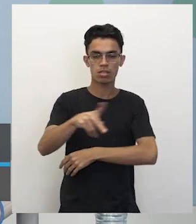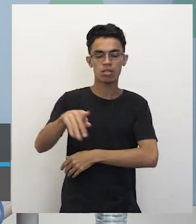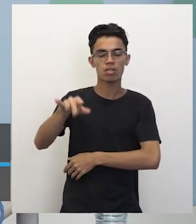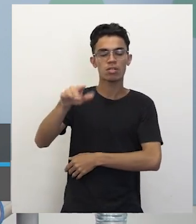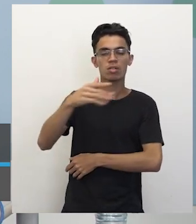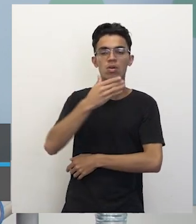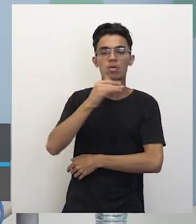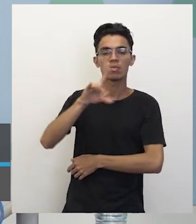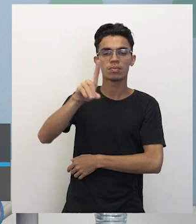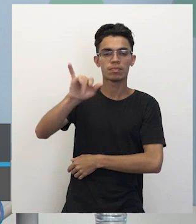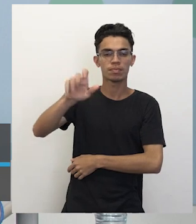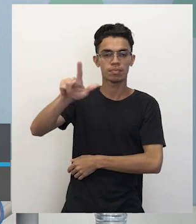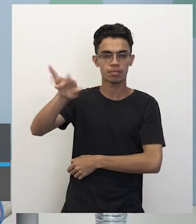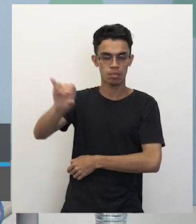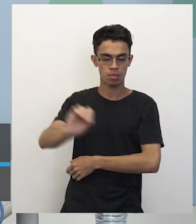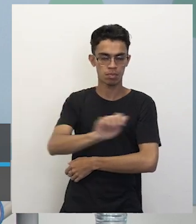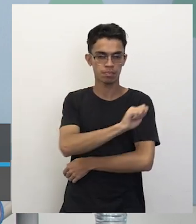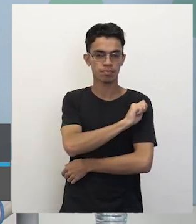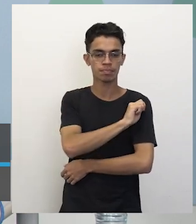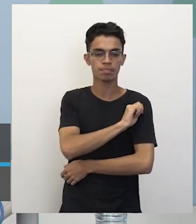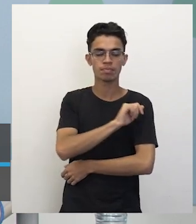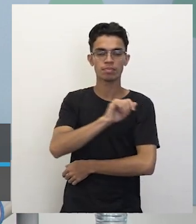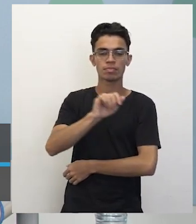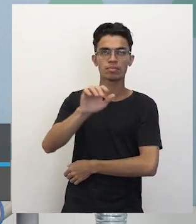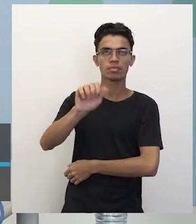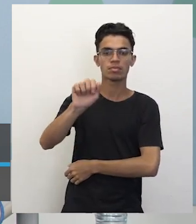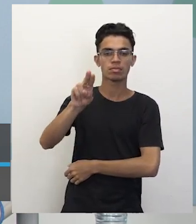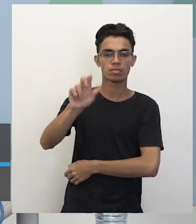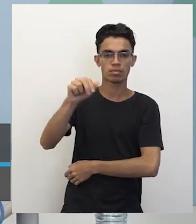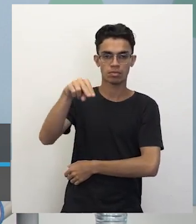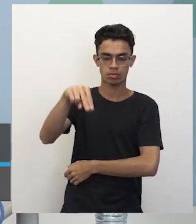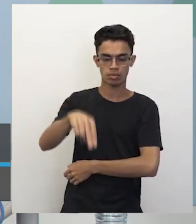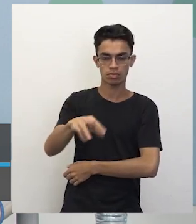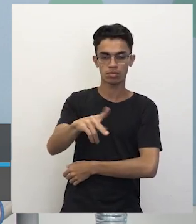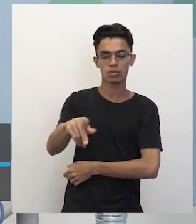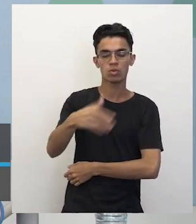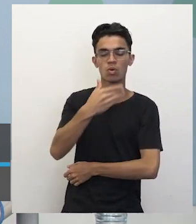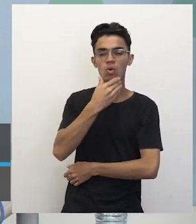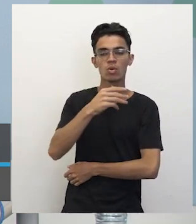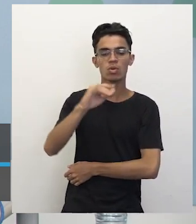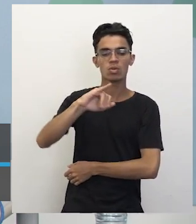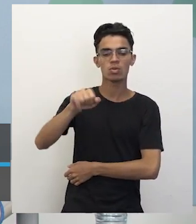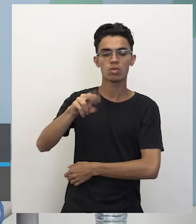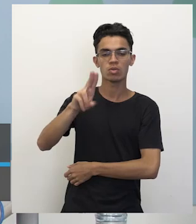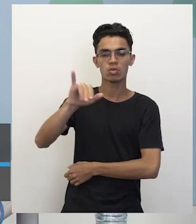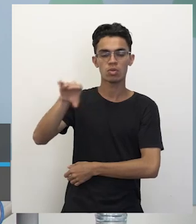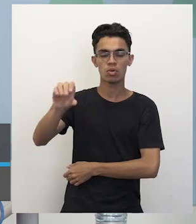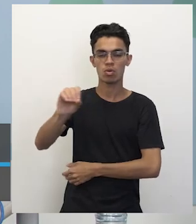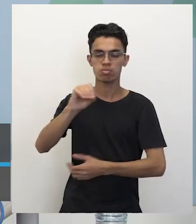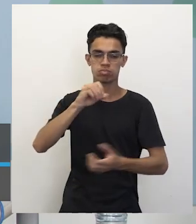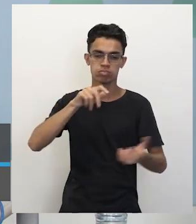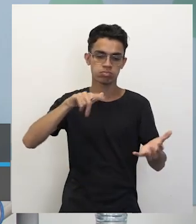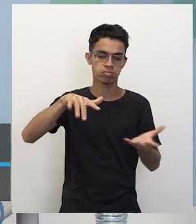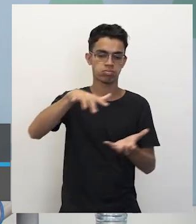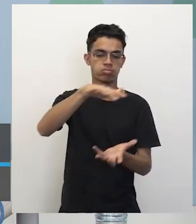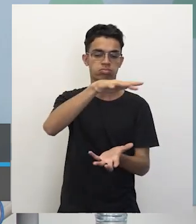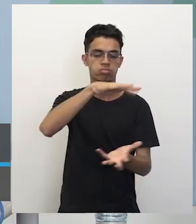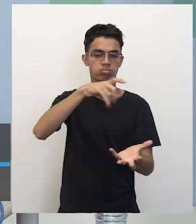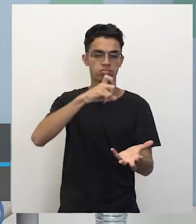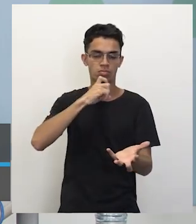Aqui o aluno Auan, do Pro Júlio. É um dos ecossistemas mais importantes do